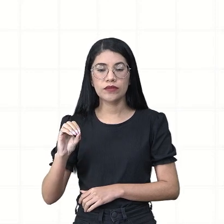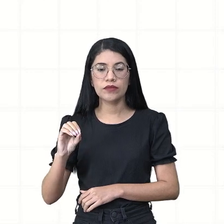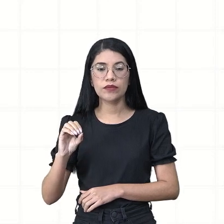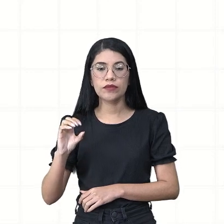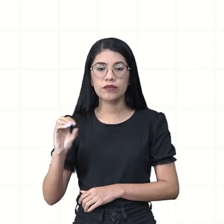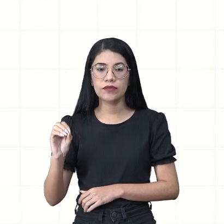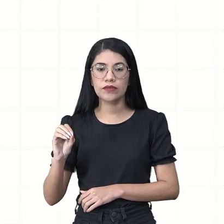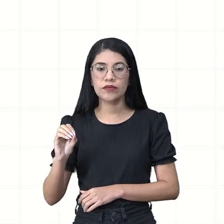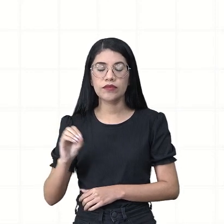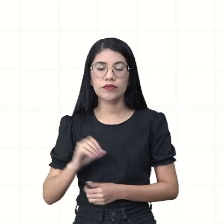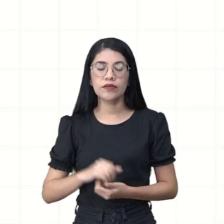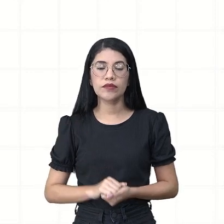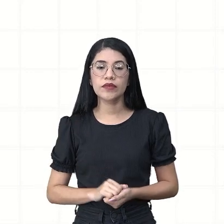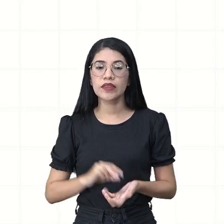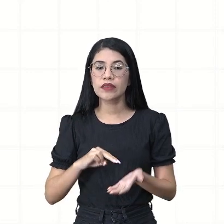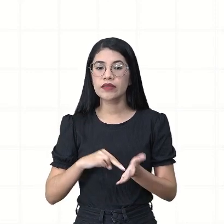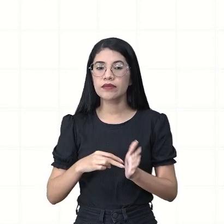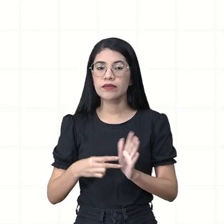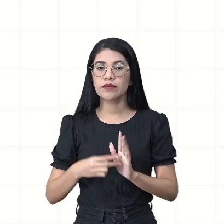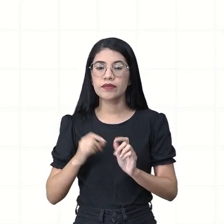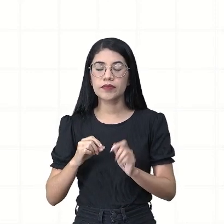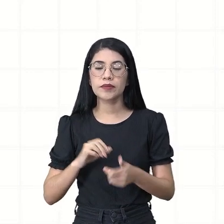914.400.000, né? Que significa